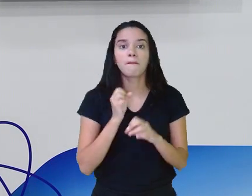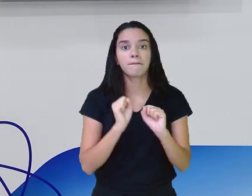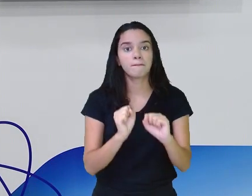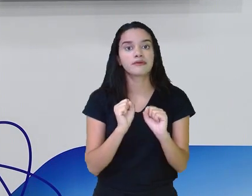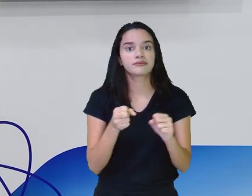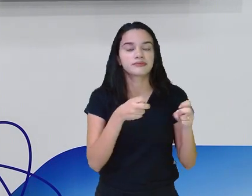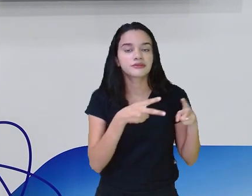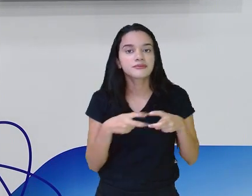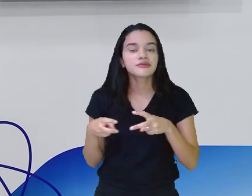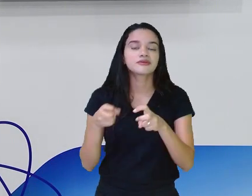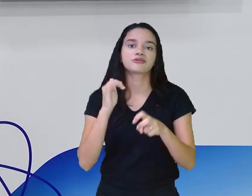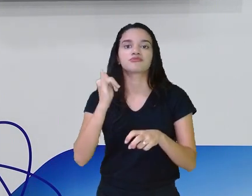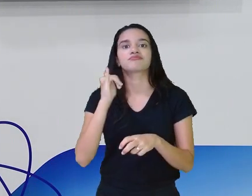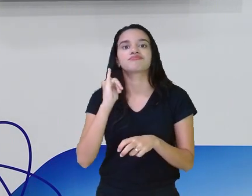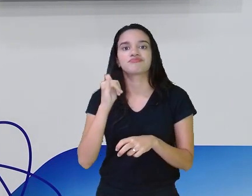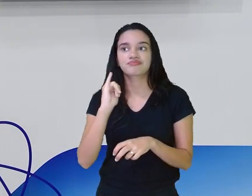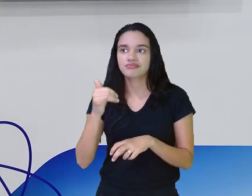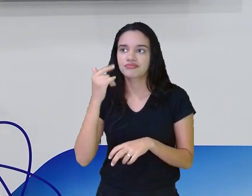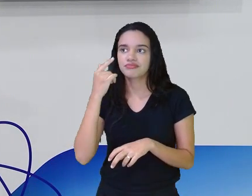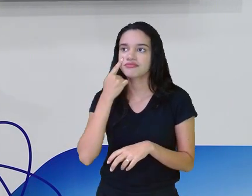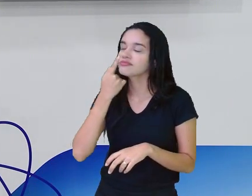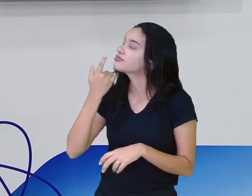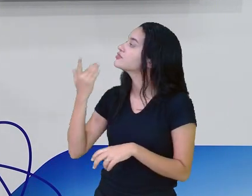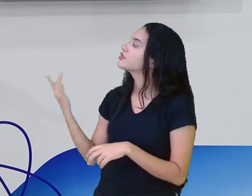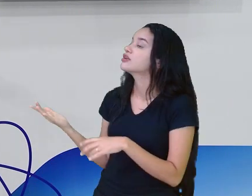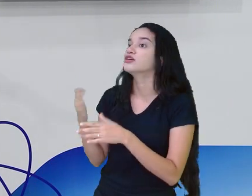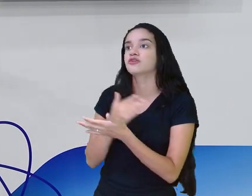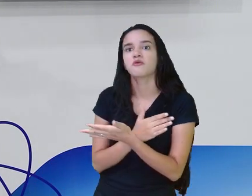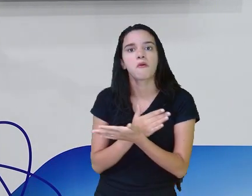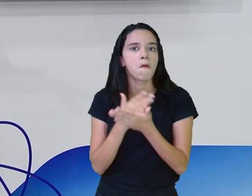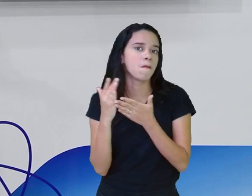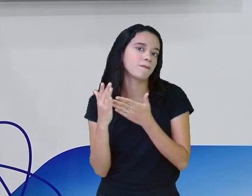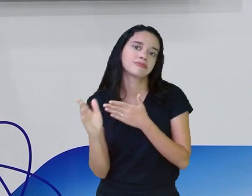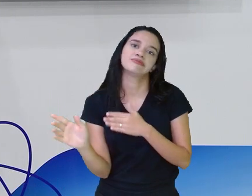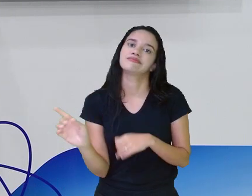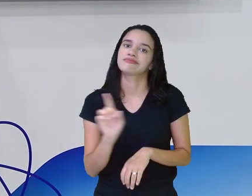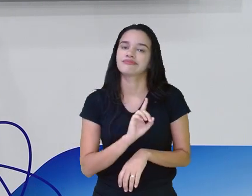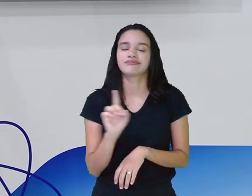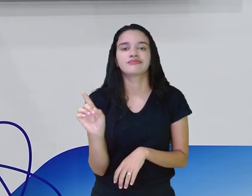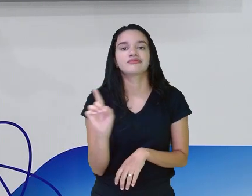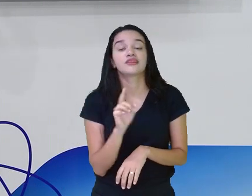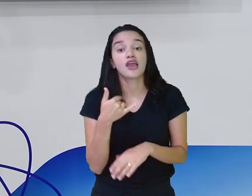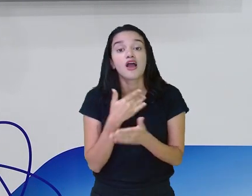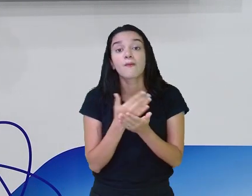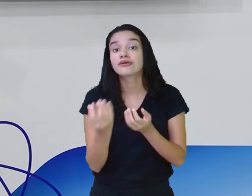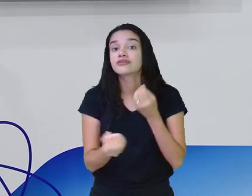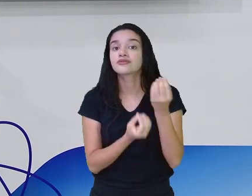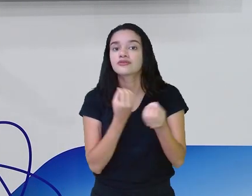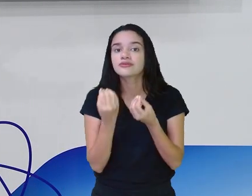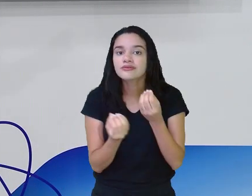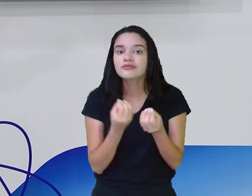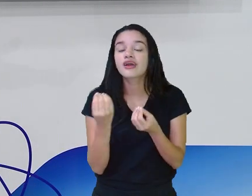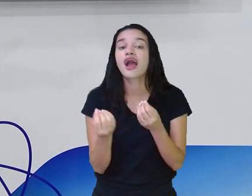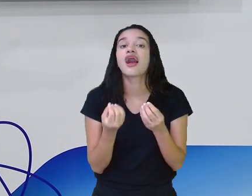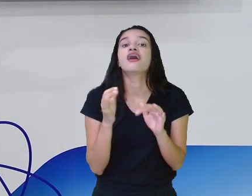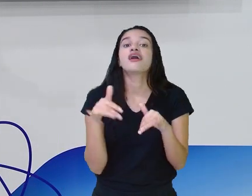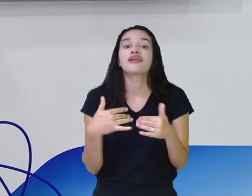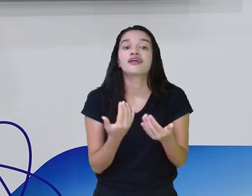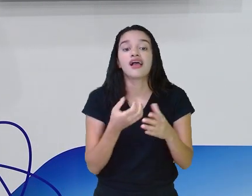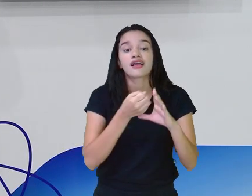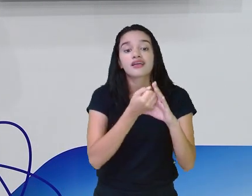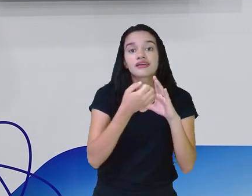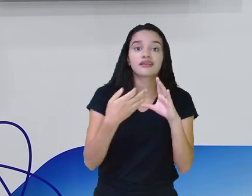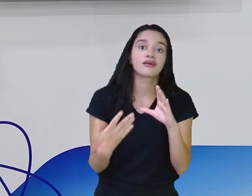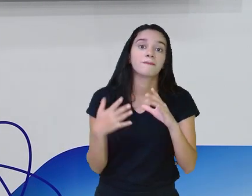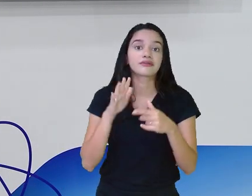perceber que no conto da Sacisa, nem começa com Era uma vez. Ele já começa dando características